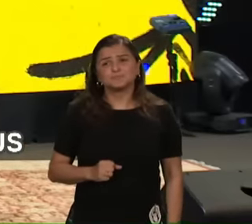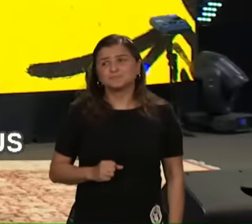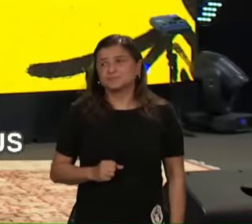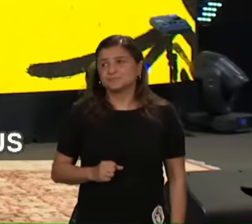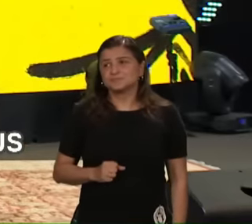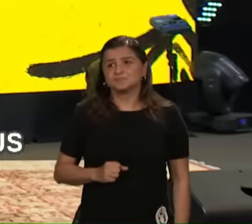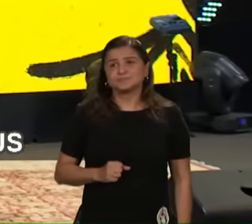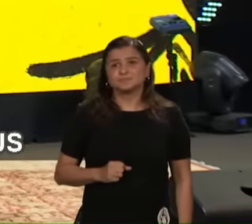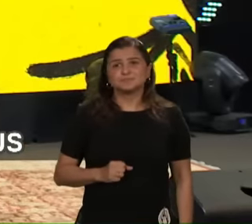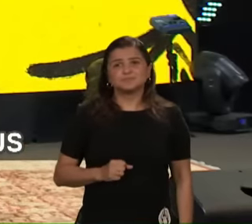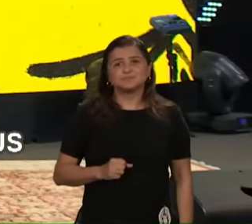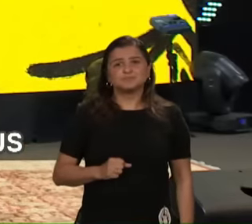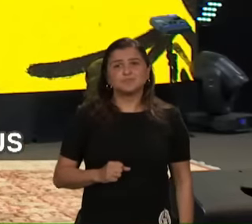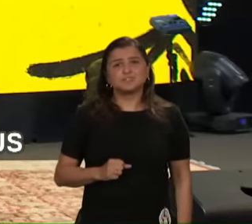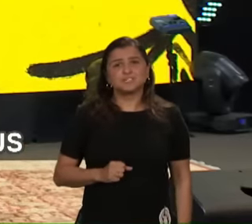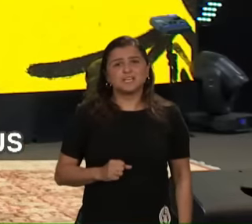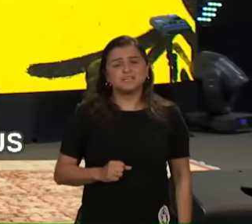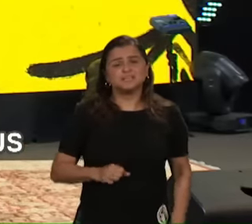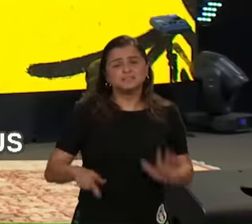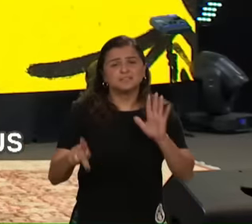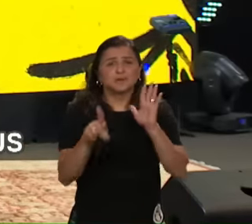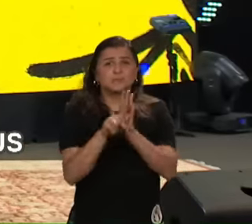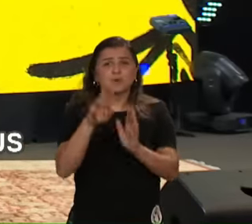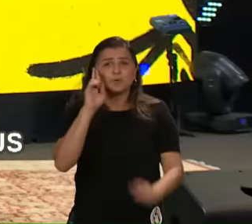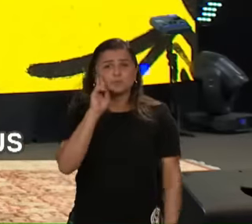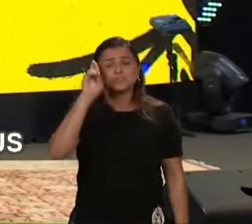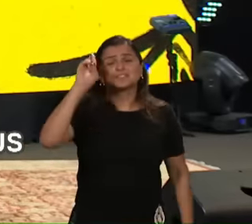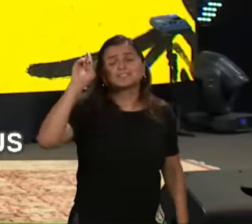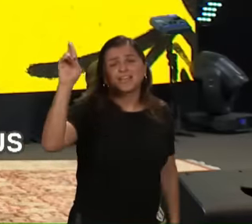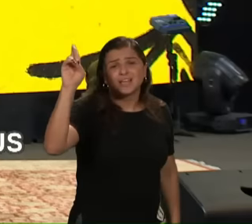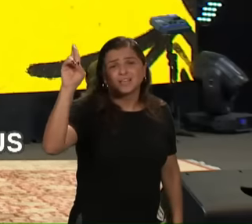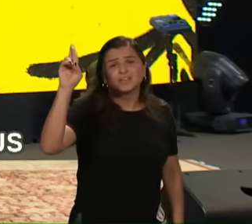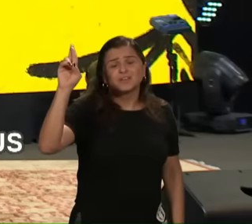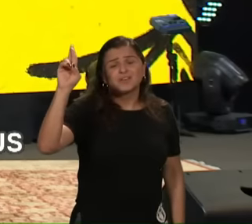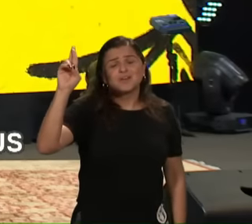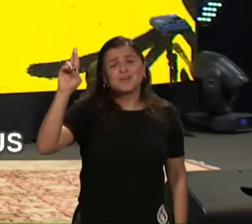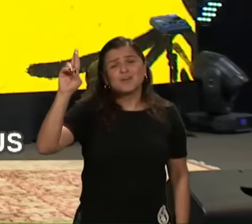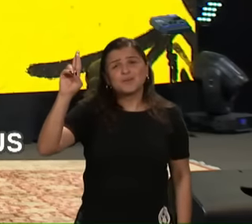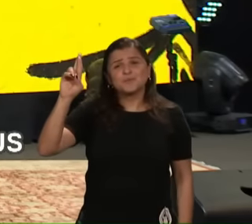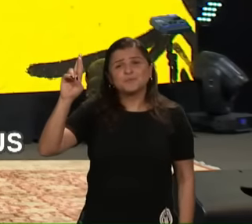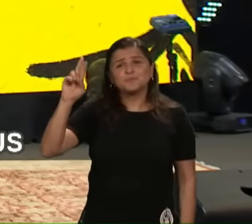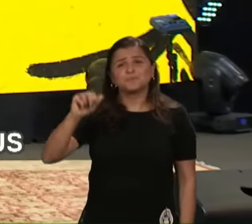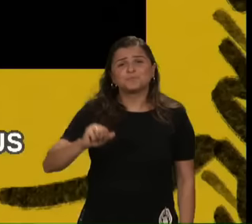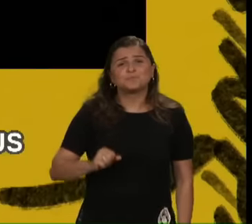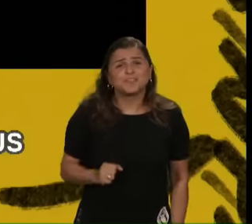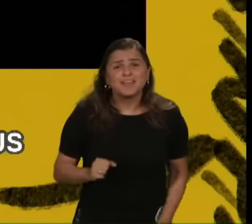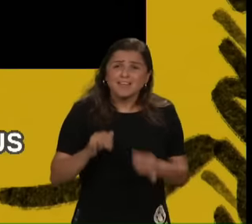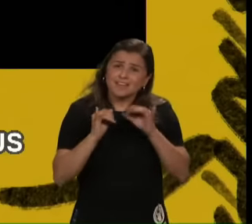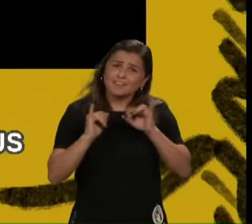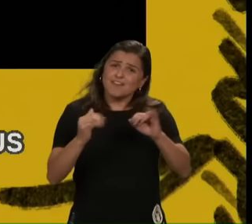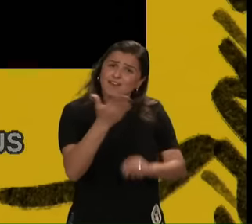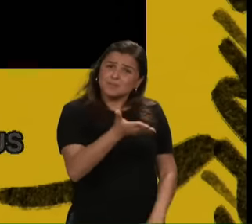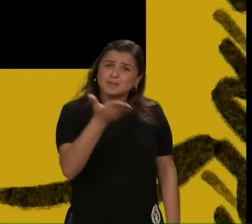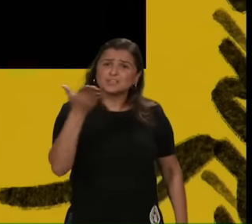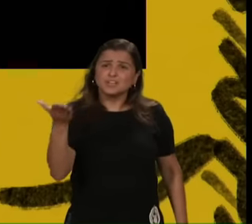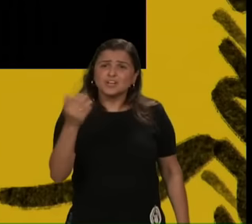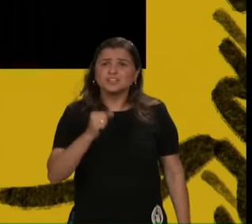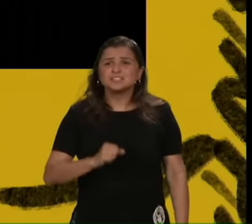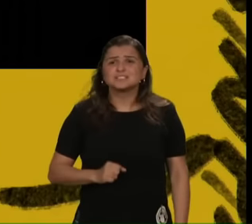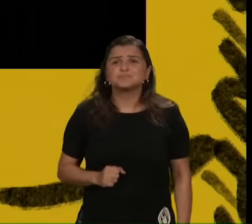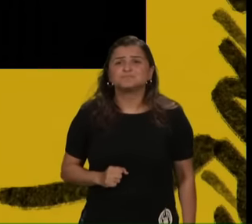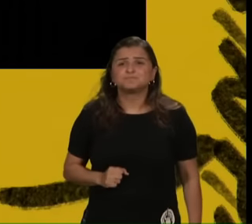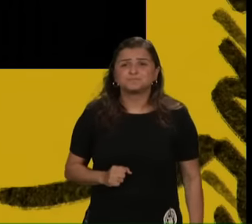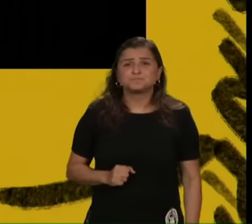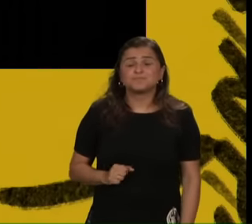número 29. O próprio Senhor, de uma maneira tão gloriosa, chega ao nosso coração, dizendo